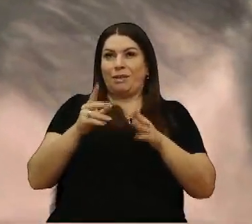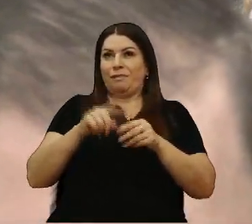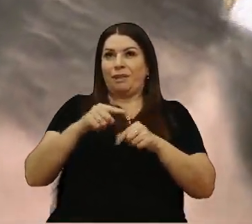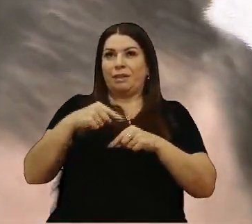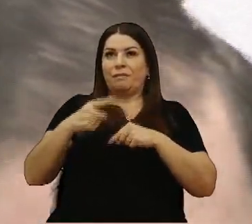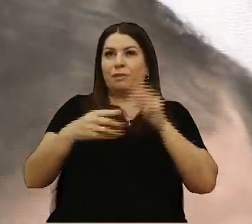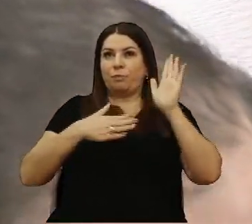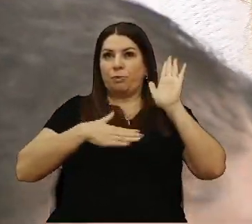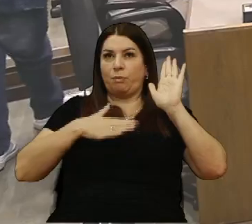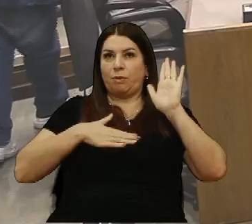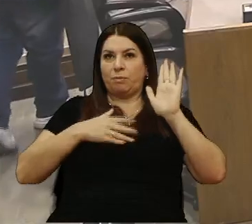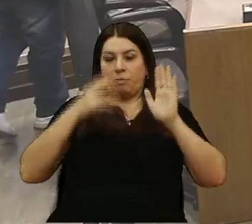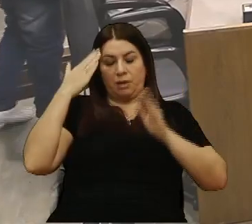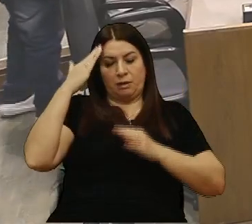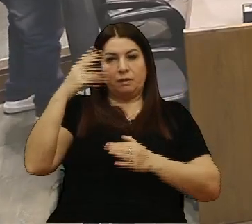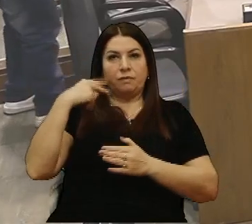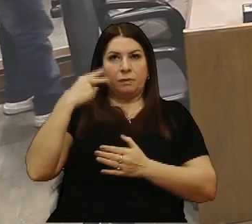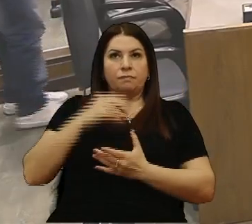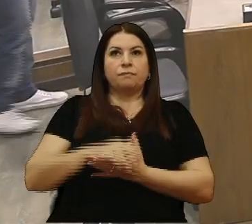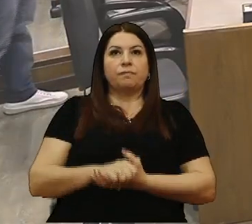só na promessa. Obrigada, vereador Fantinel.